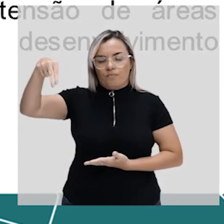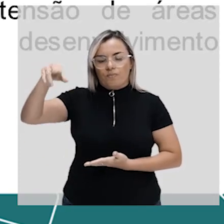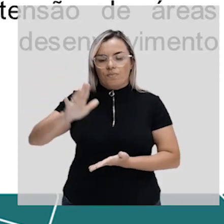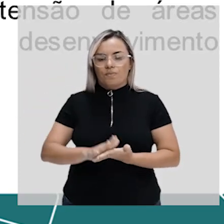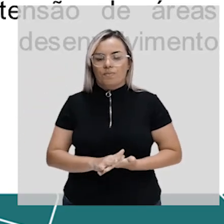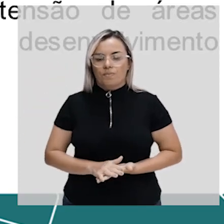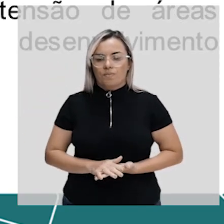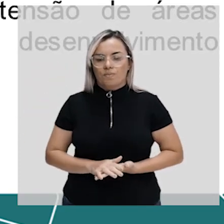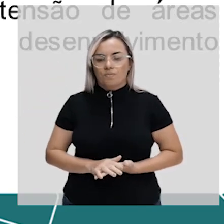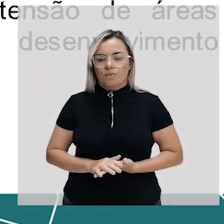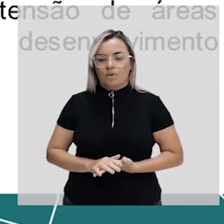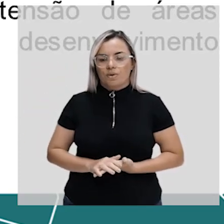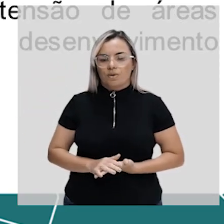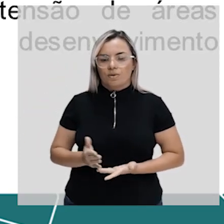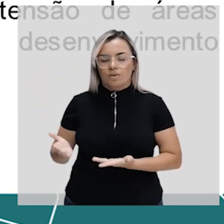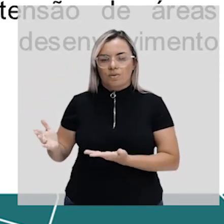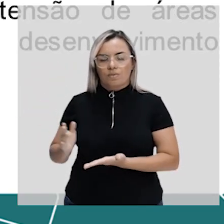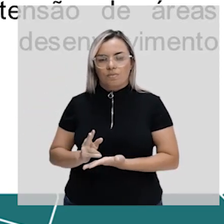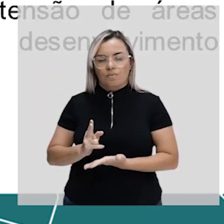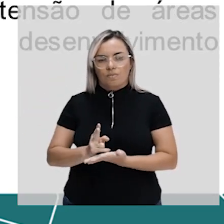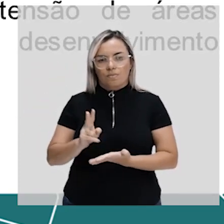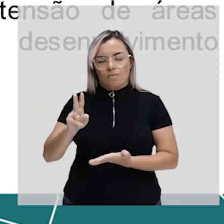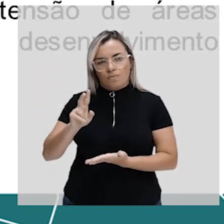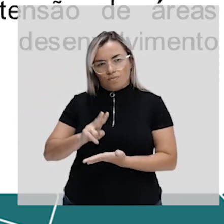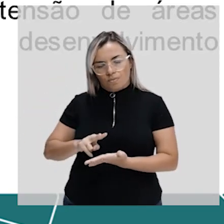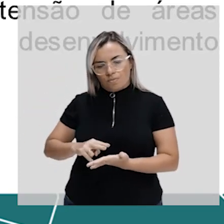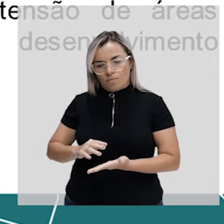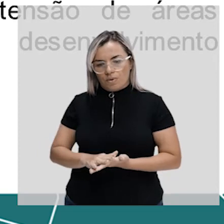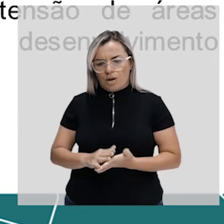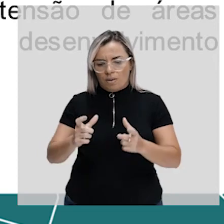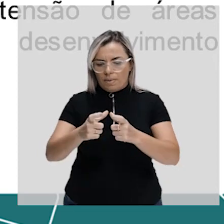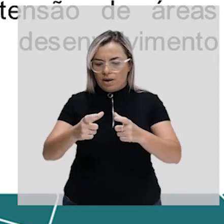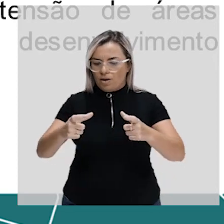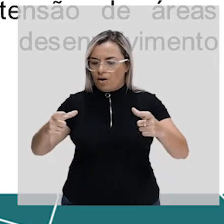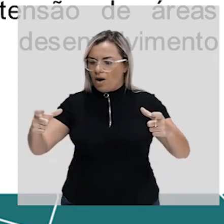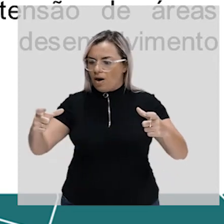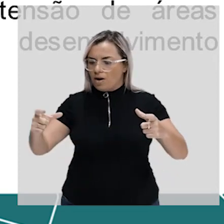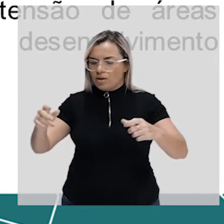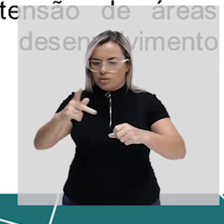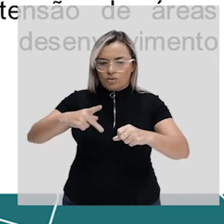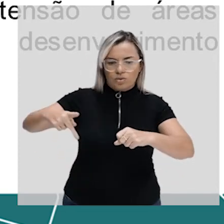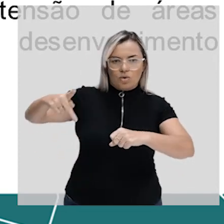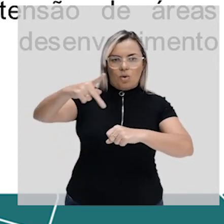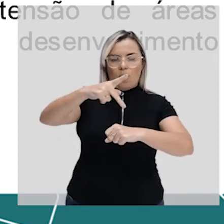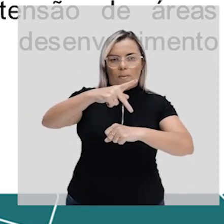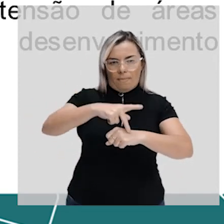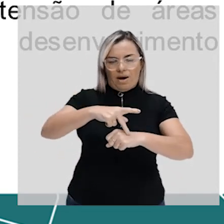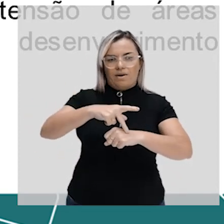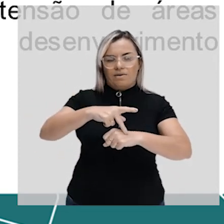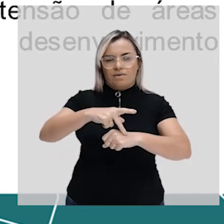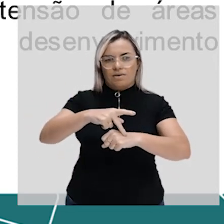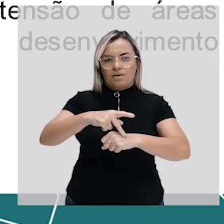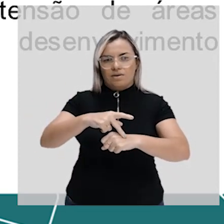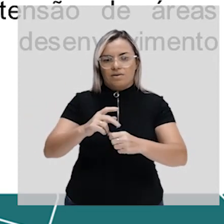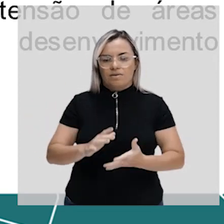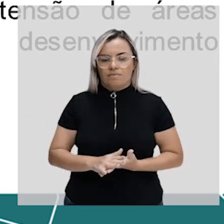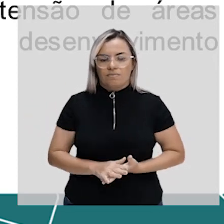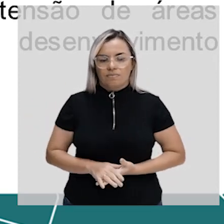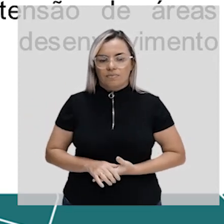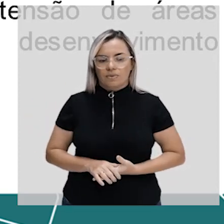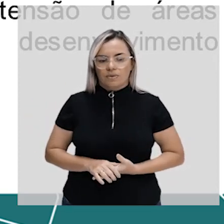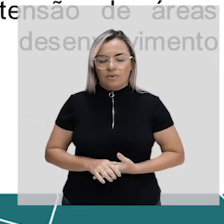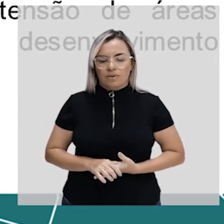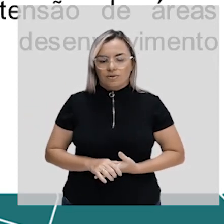a região norte corresponde à região de maior área do país? Correto. Beleza, até aí tudo certo. Onde as